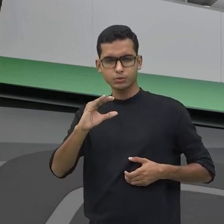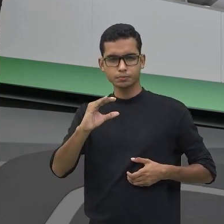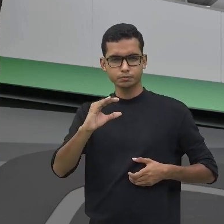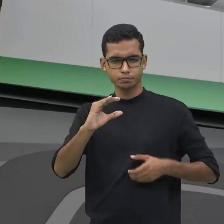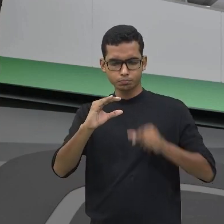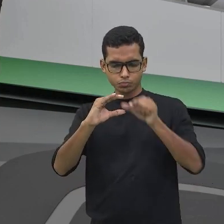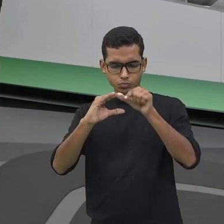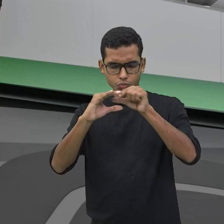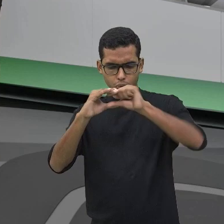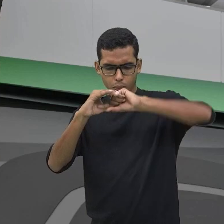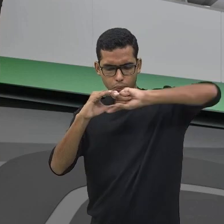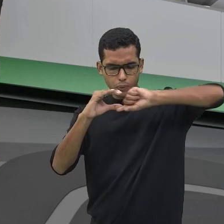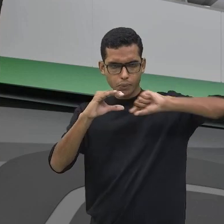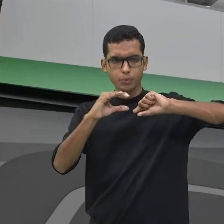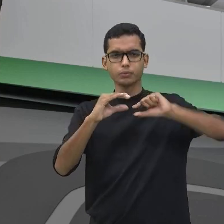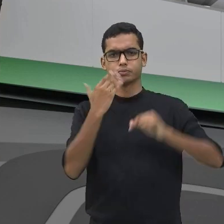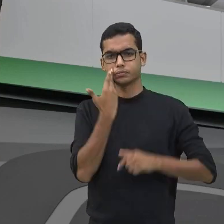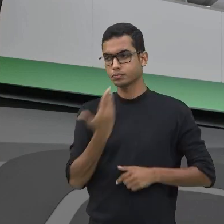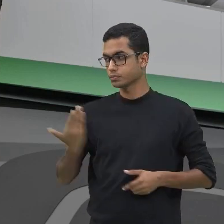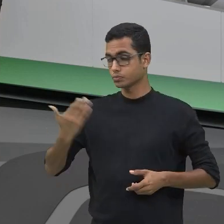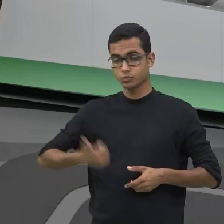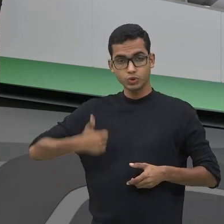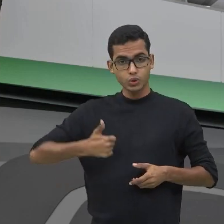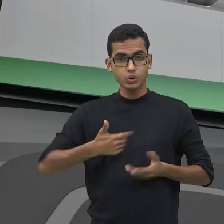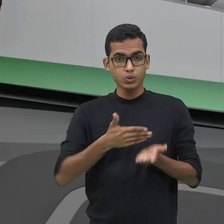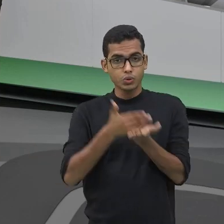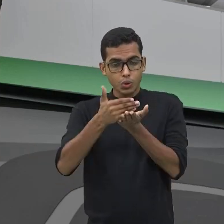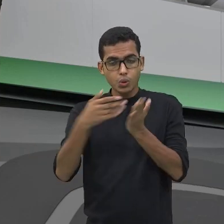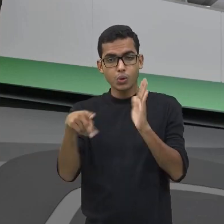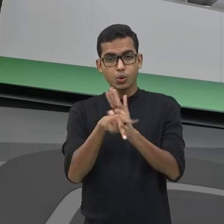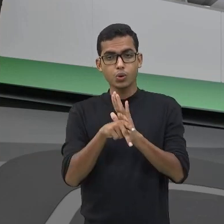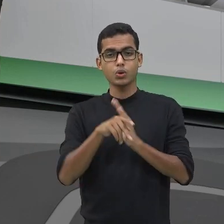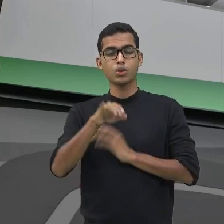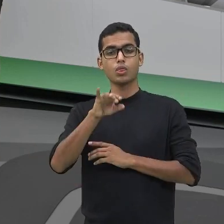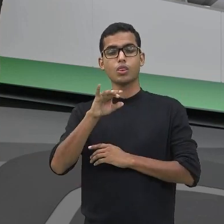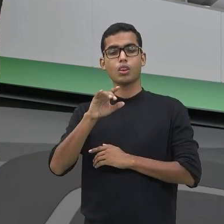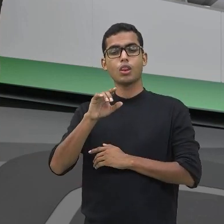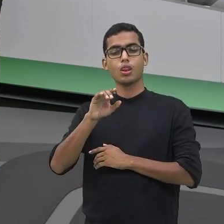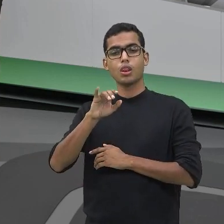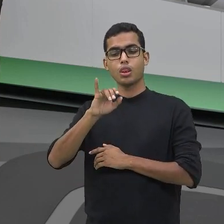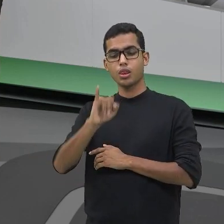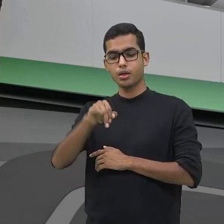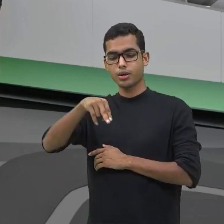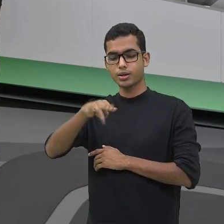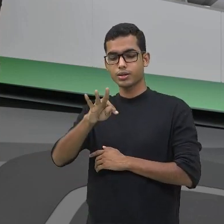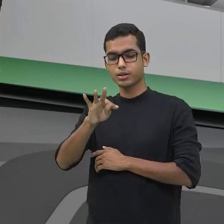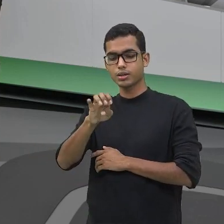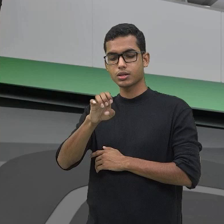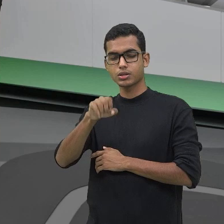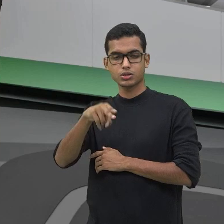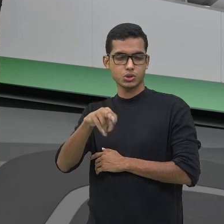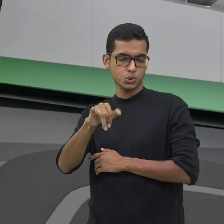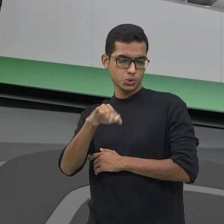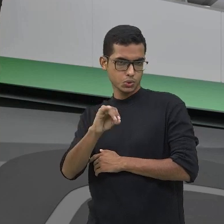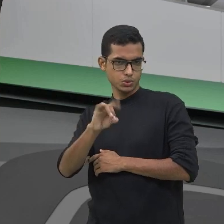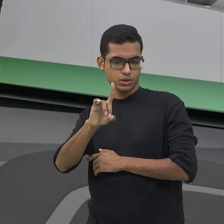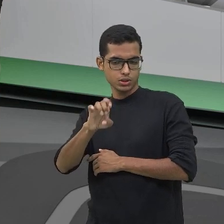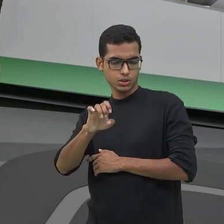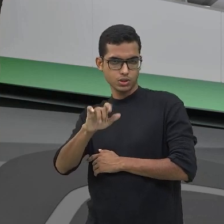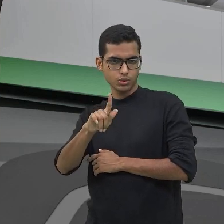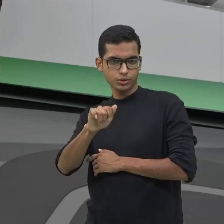acontece? Nesse Czinho, é a primeira parte do meu intestino delgado. É chamado de duodeno. Aqui